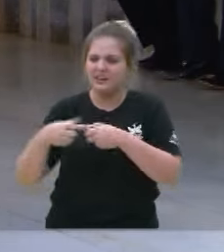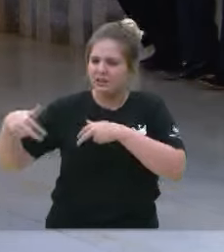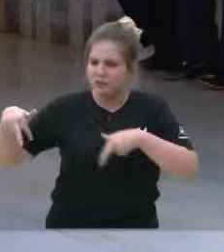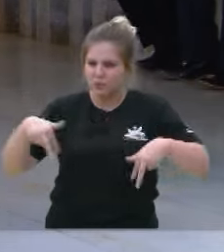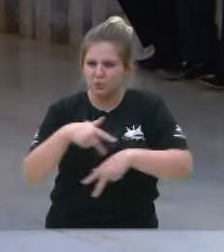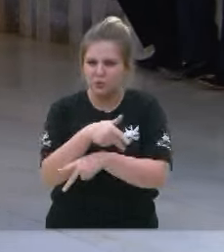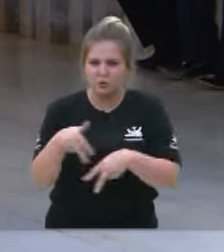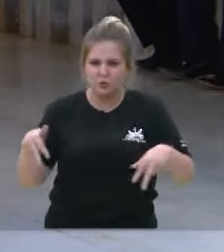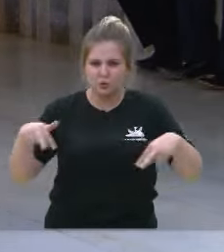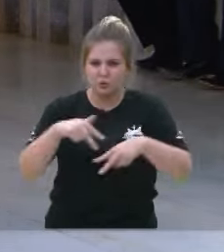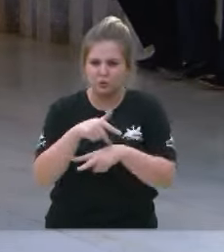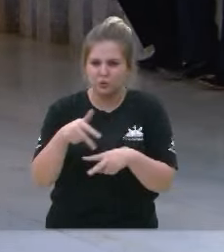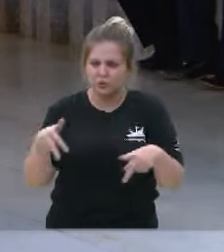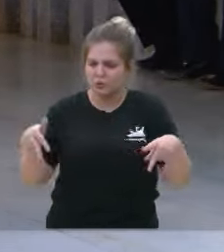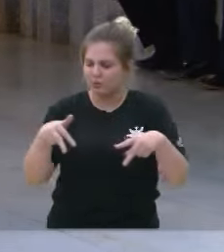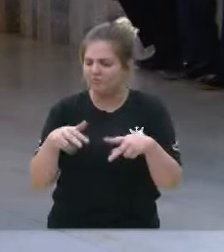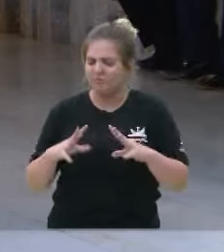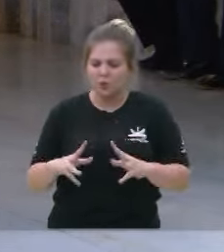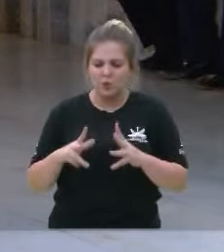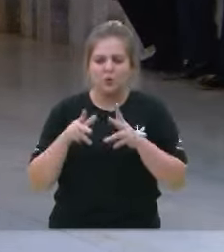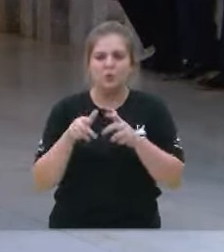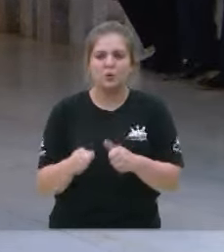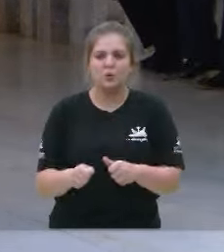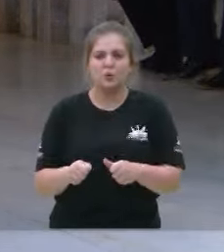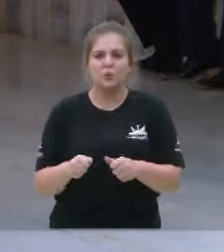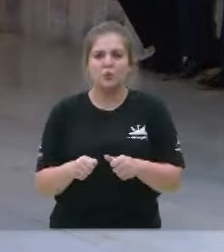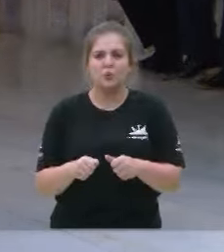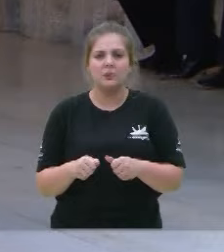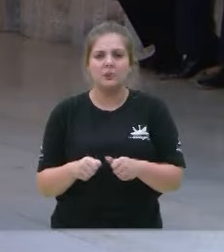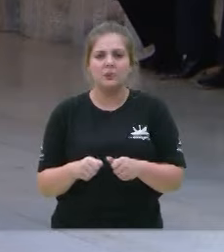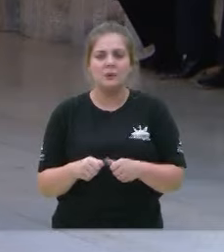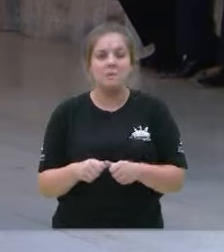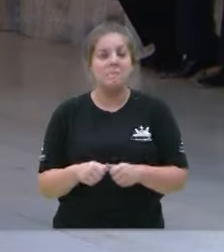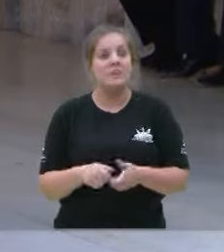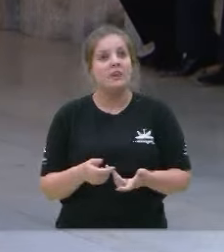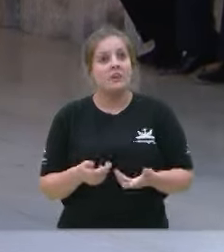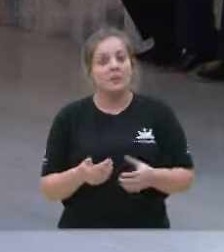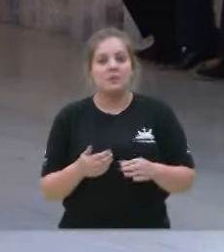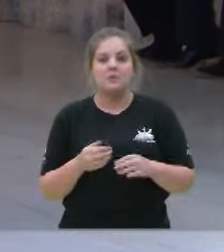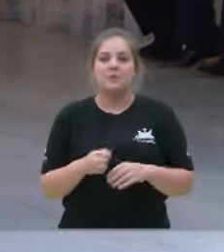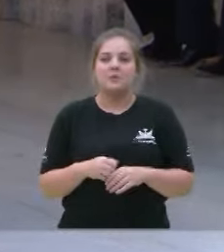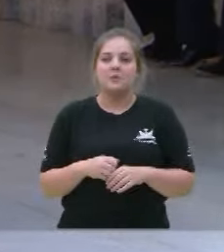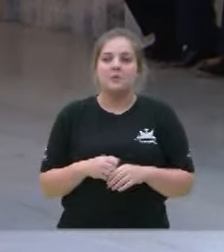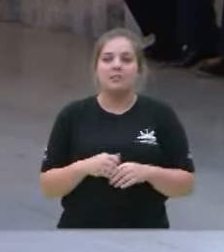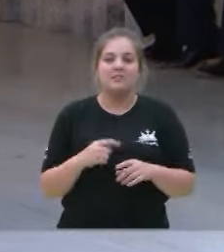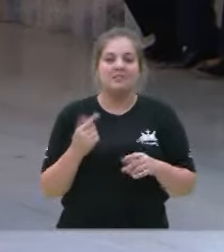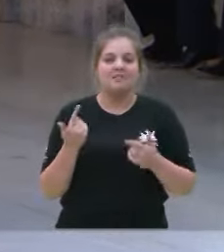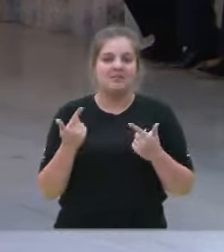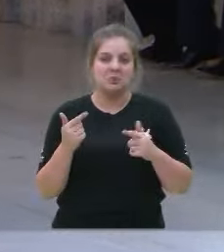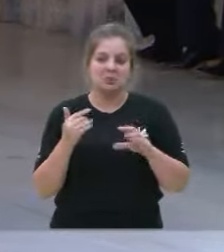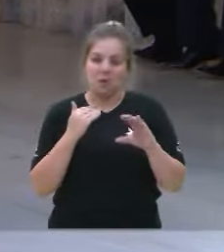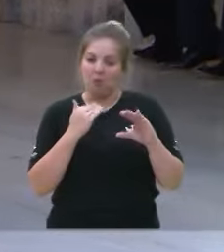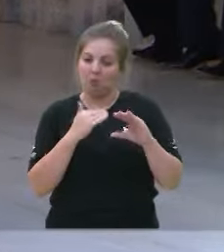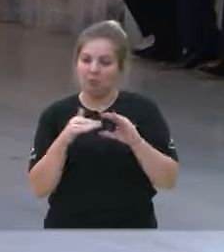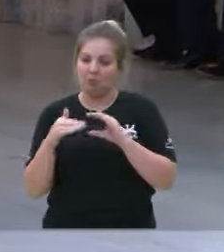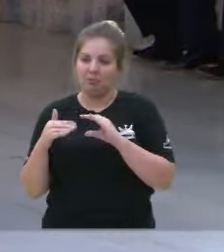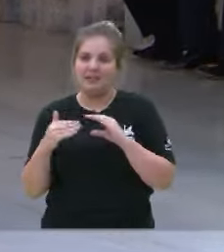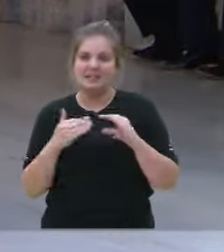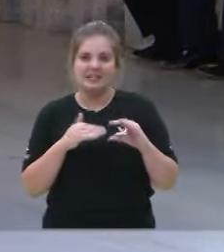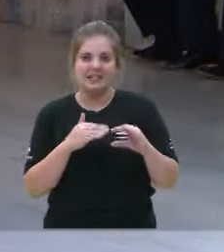bairro não havia grupos de WhatsApp não havia não